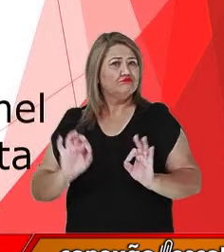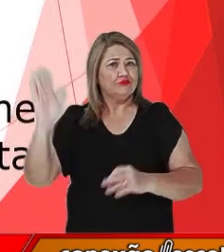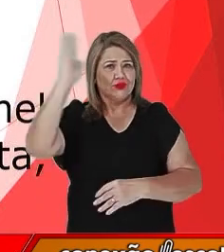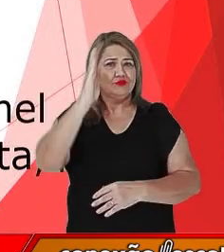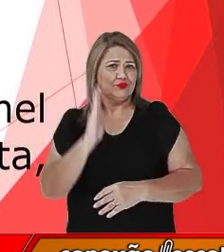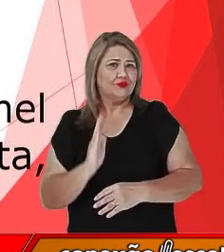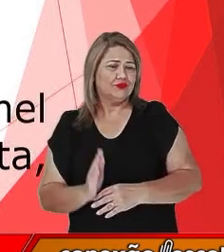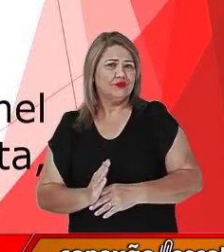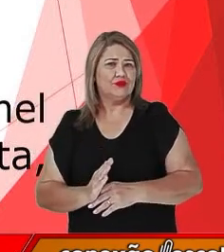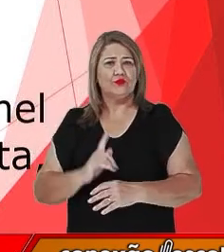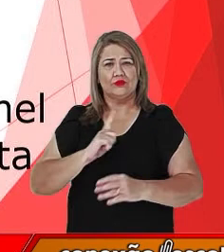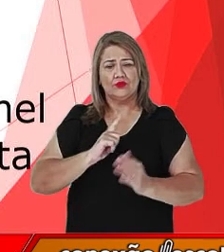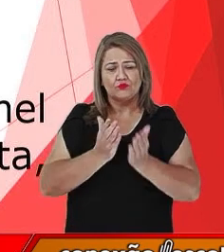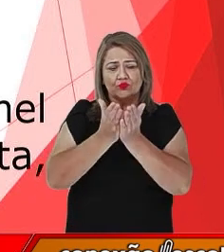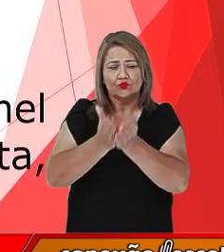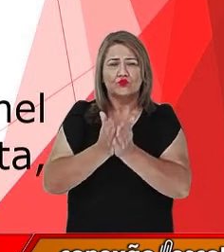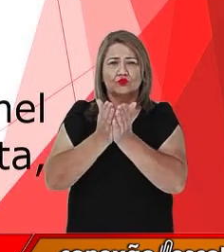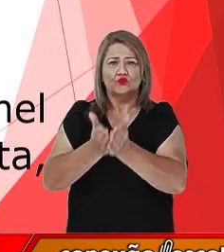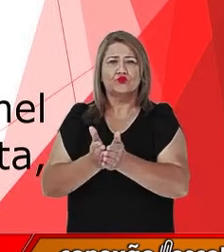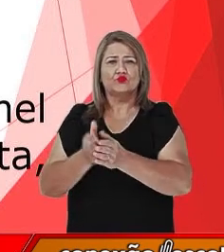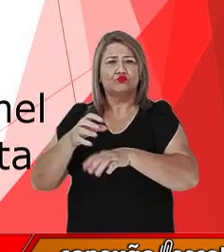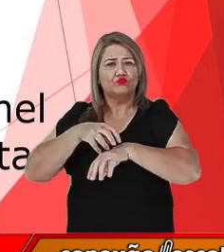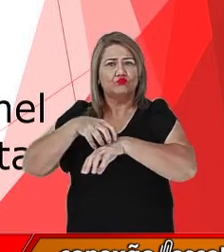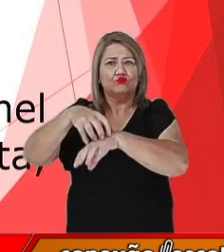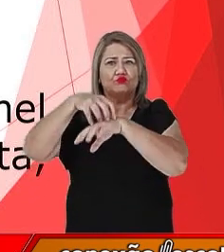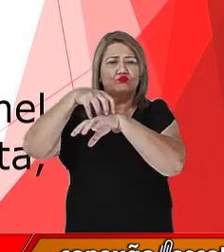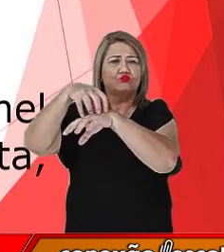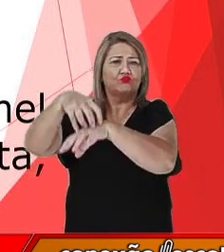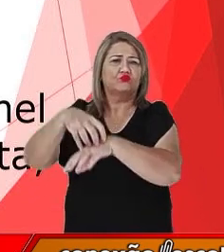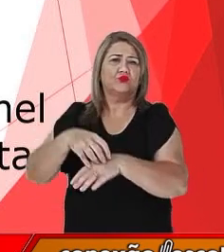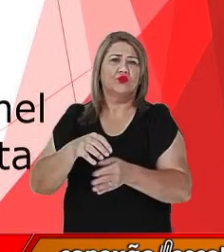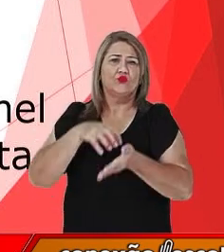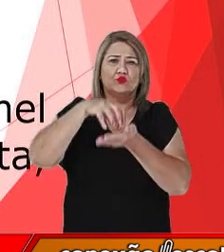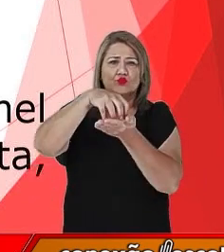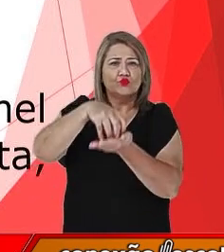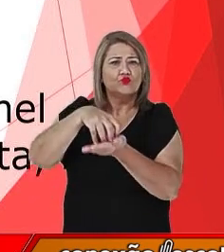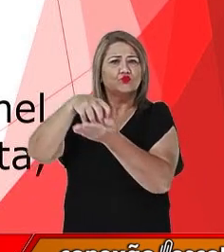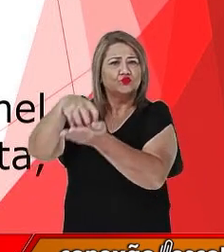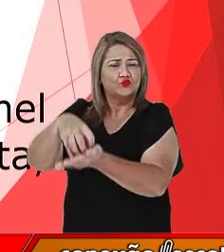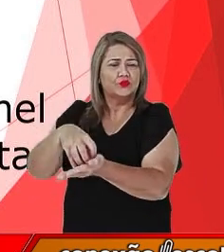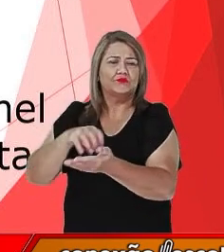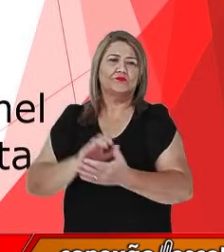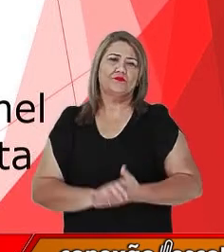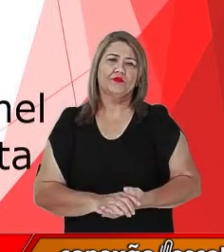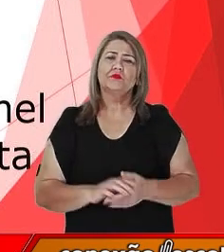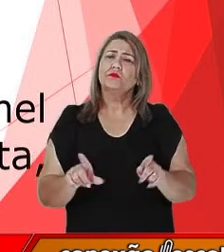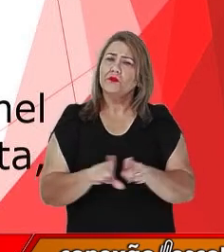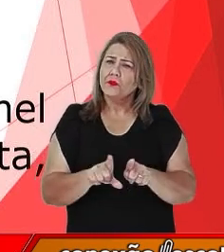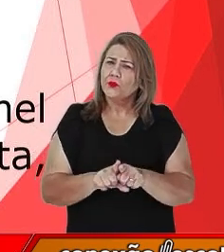são as vias aonde se utiliza o transporte aquaviário.